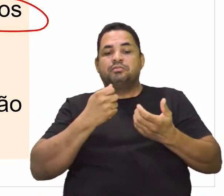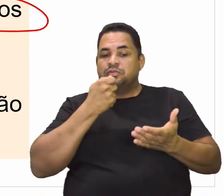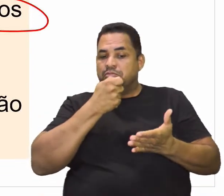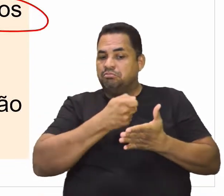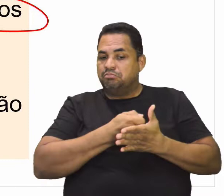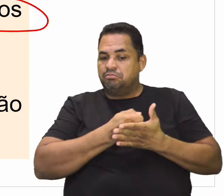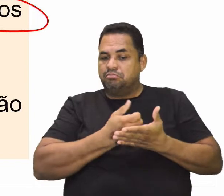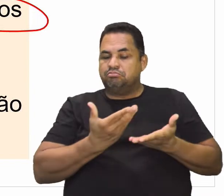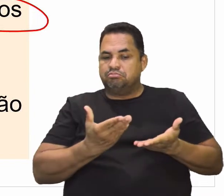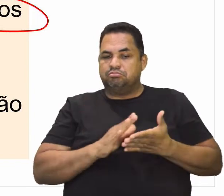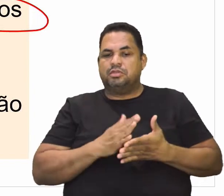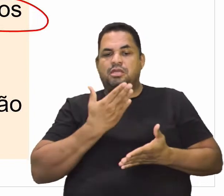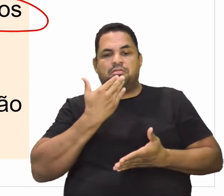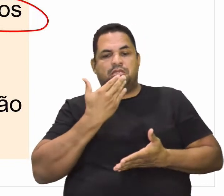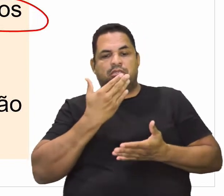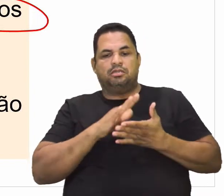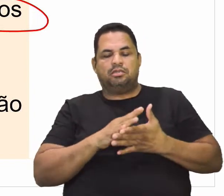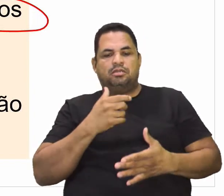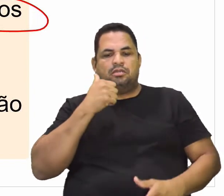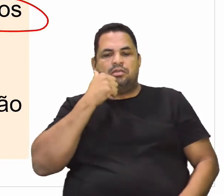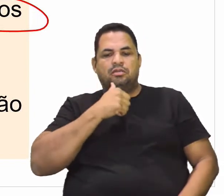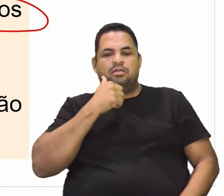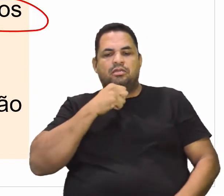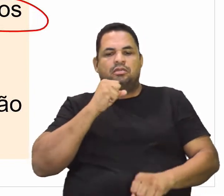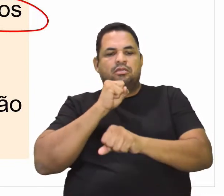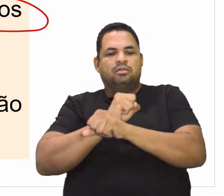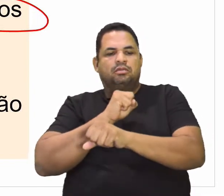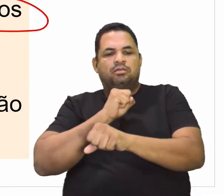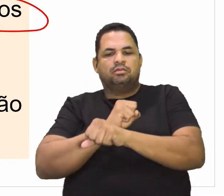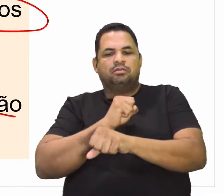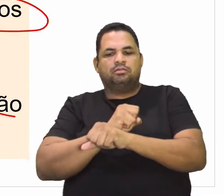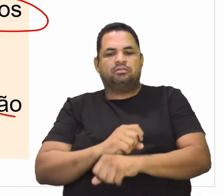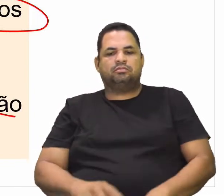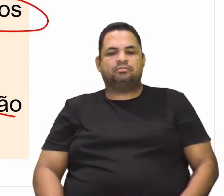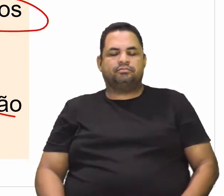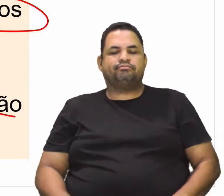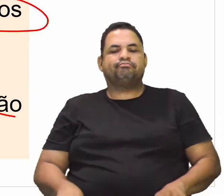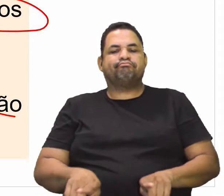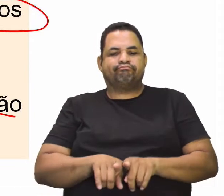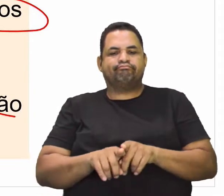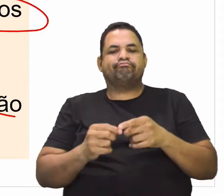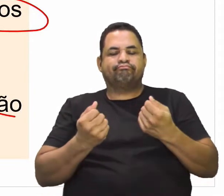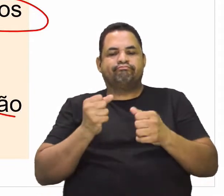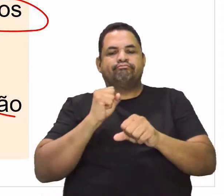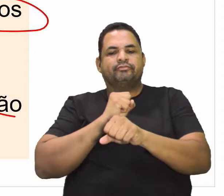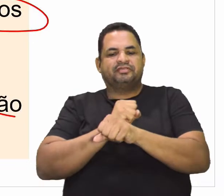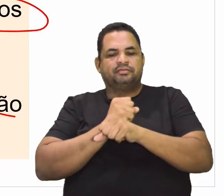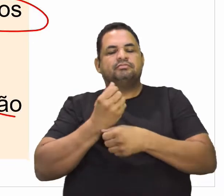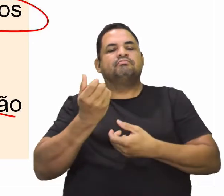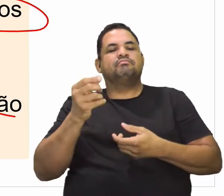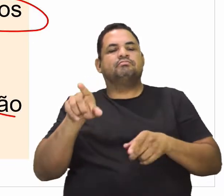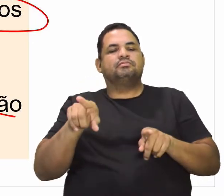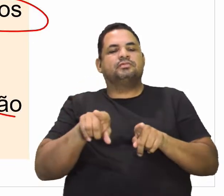essas mulheres. E a escravidão também são permitidas dentro do Islã.